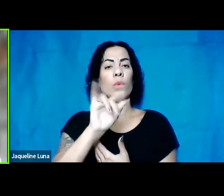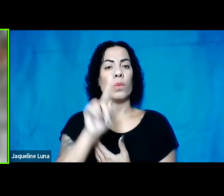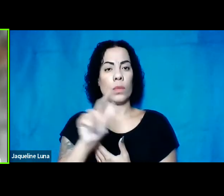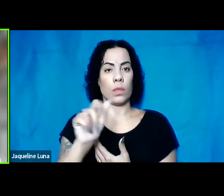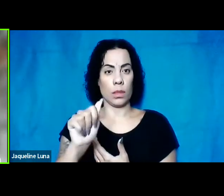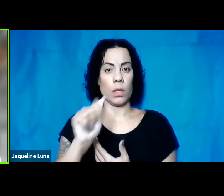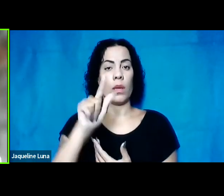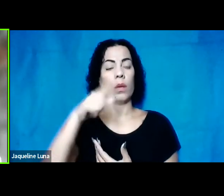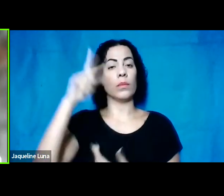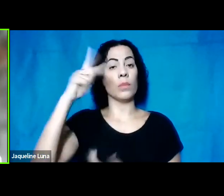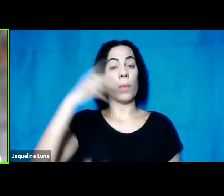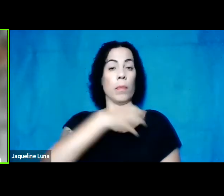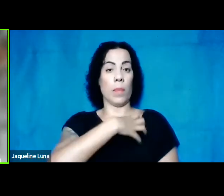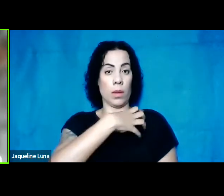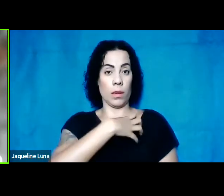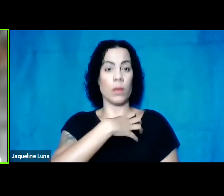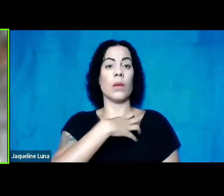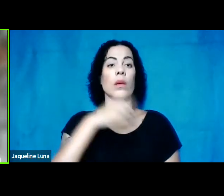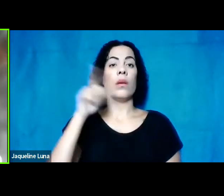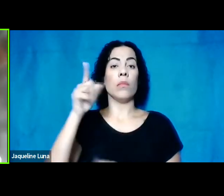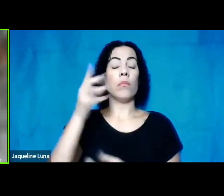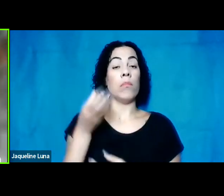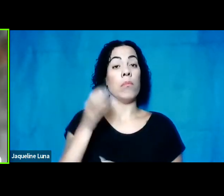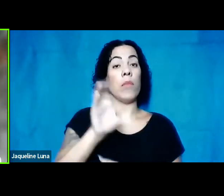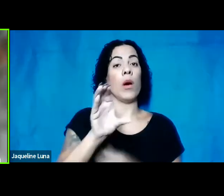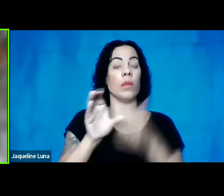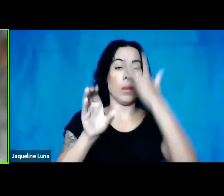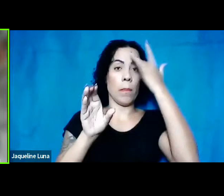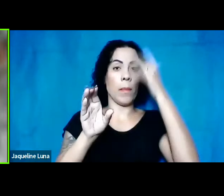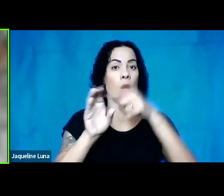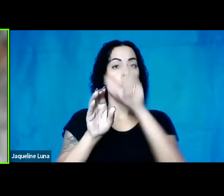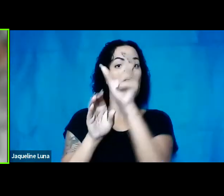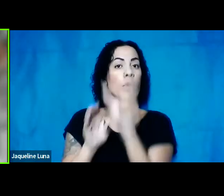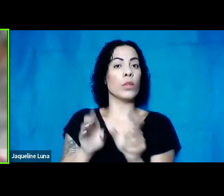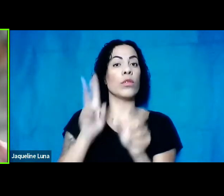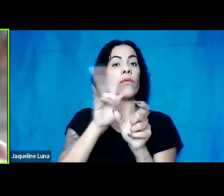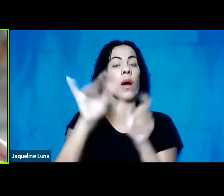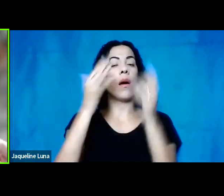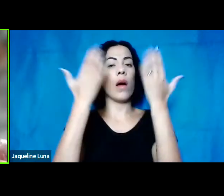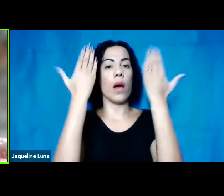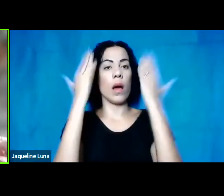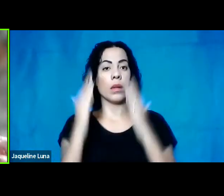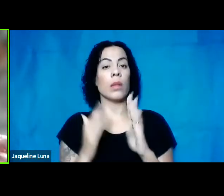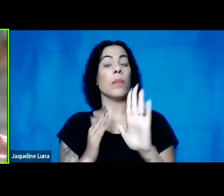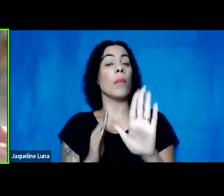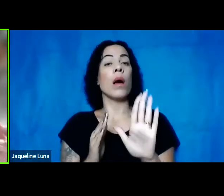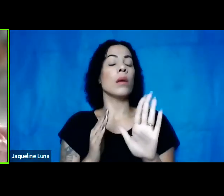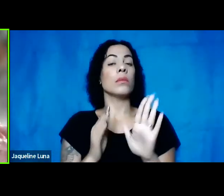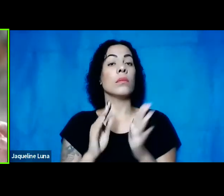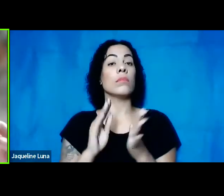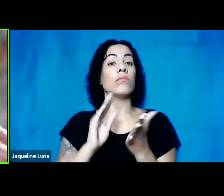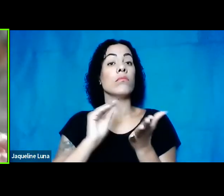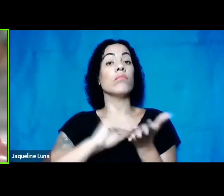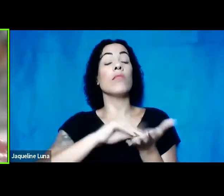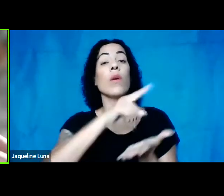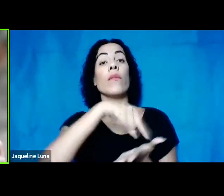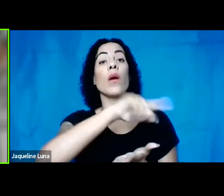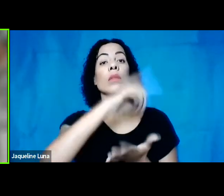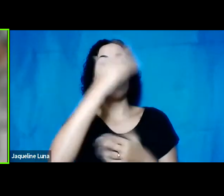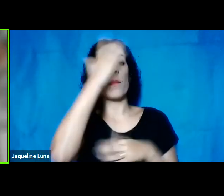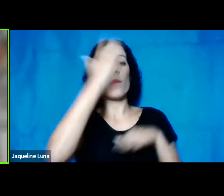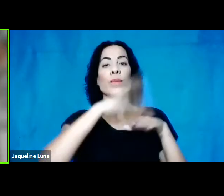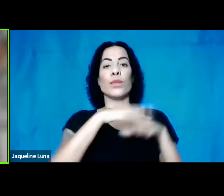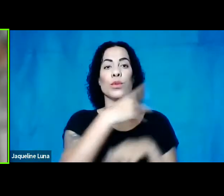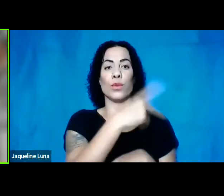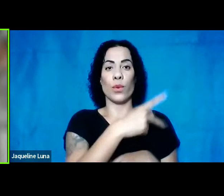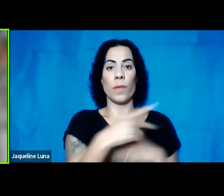da Bahia, né? É, como a pessoa que fazia a análise, mas não as pessoas. Então, é um lugar